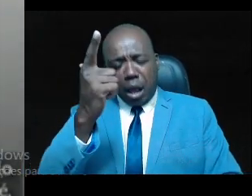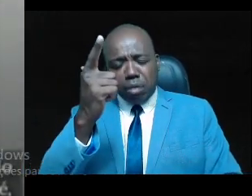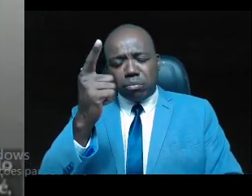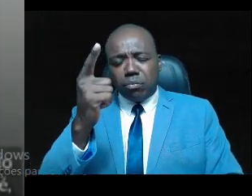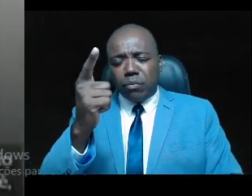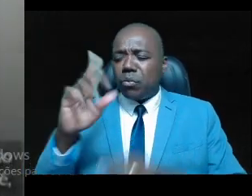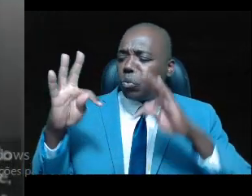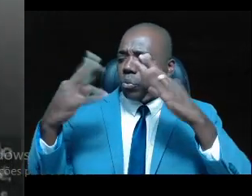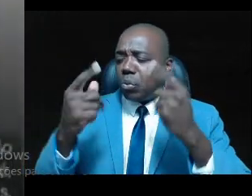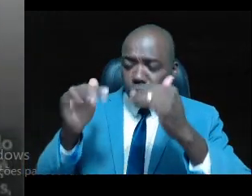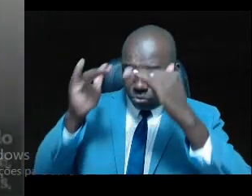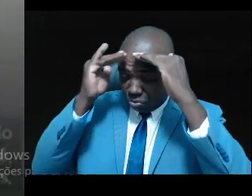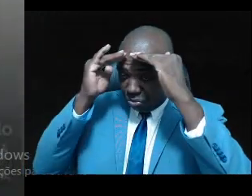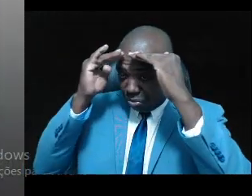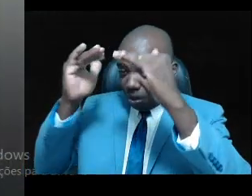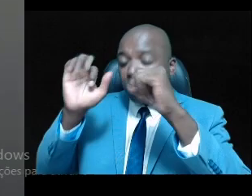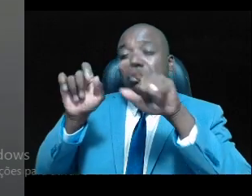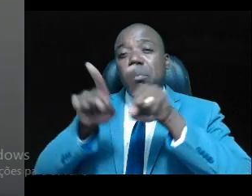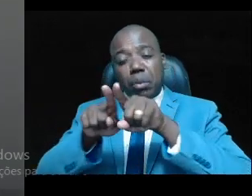dos profetas.